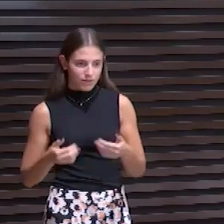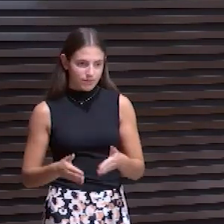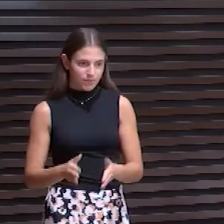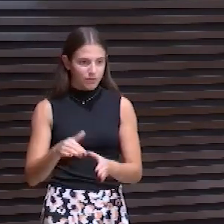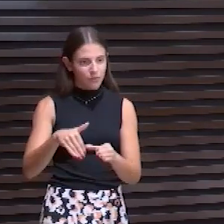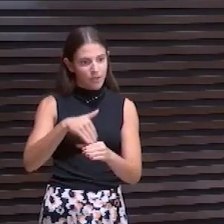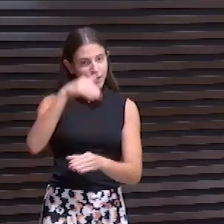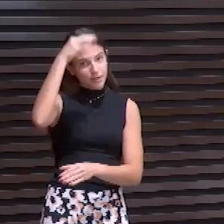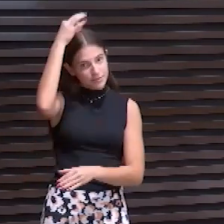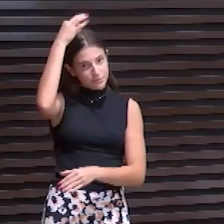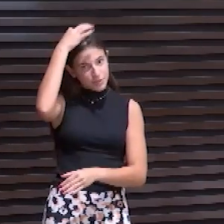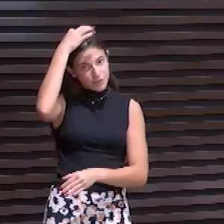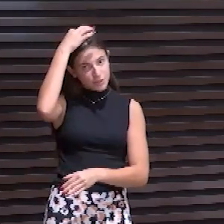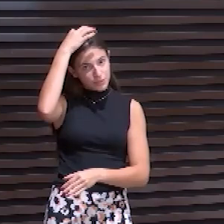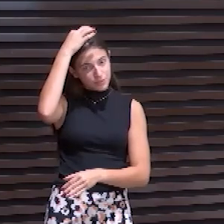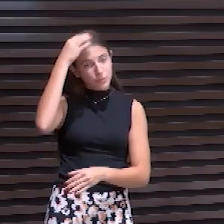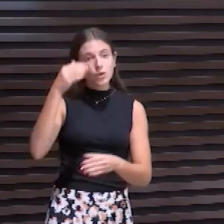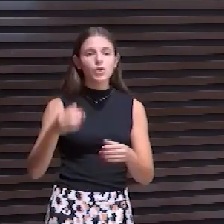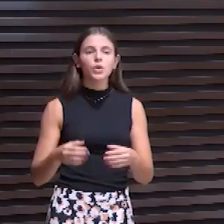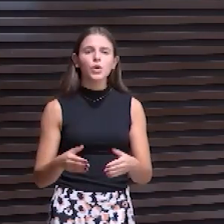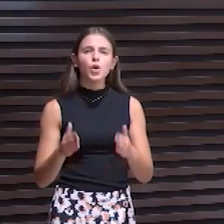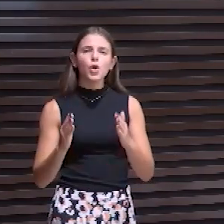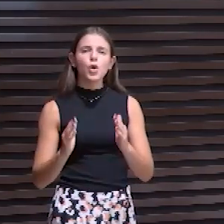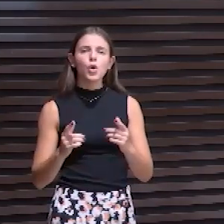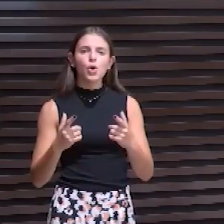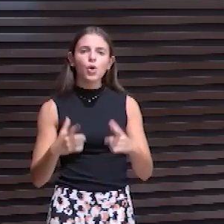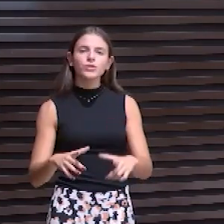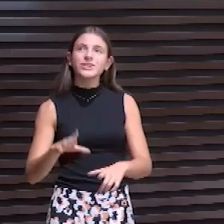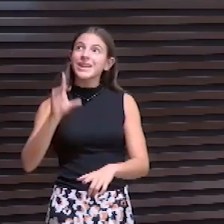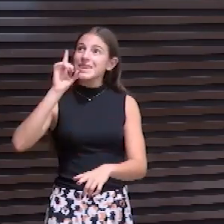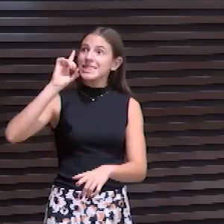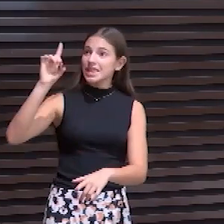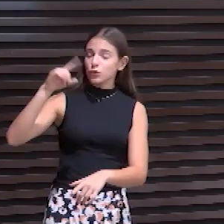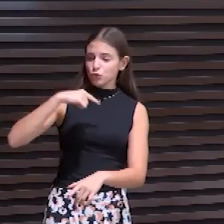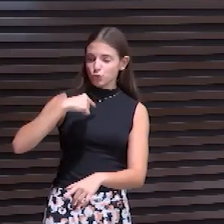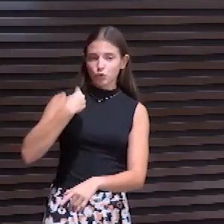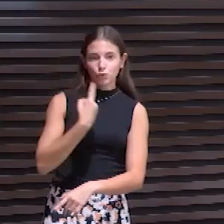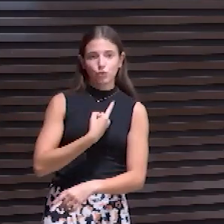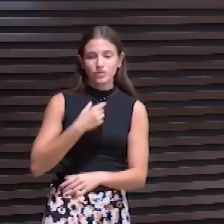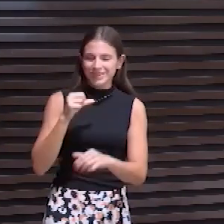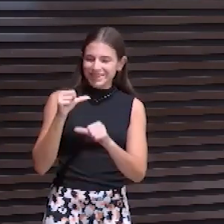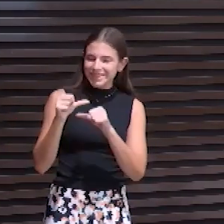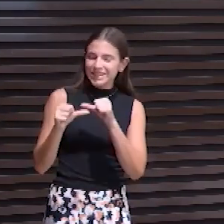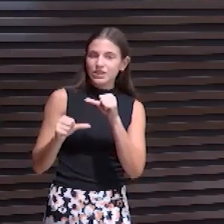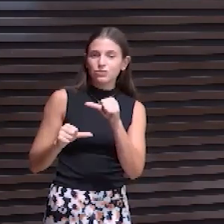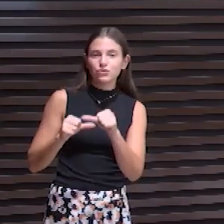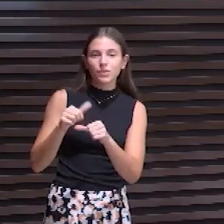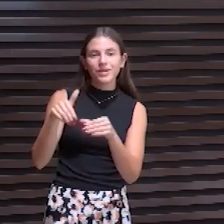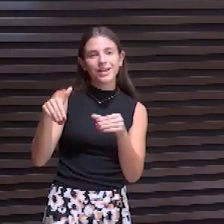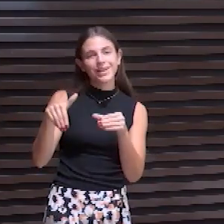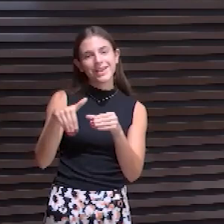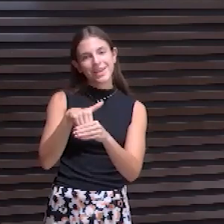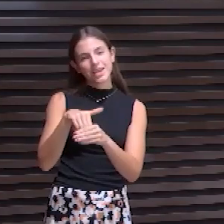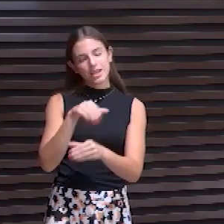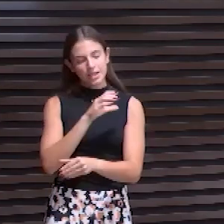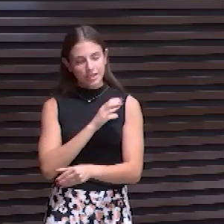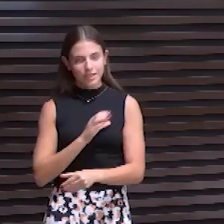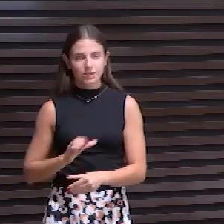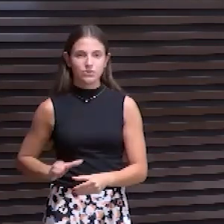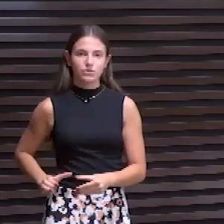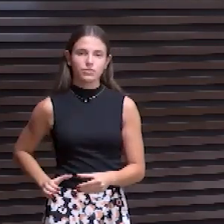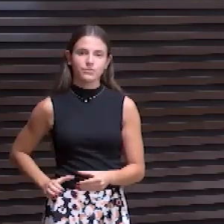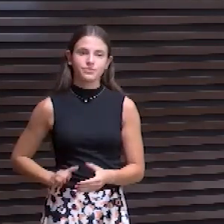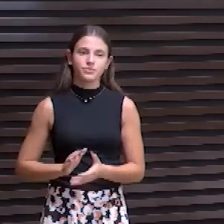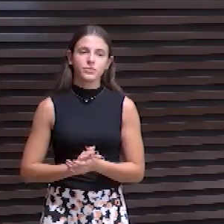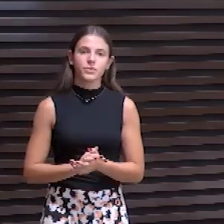que é a experiência onde Deus nos faz novas criaturas em Cristo, você sabe. Se você já passou